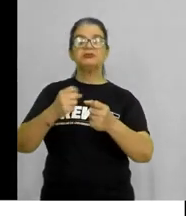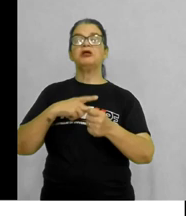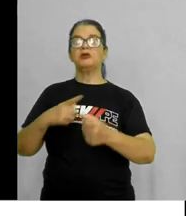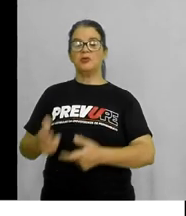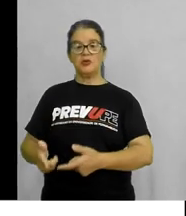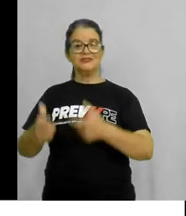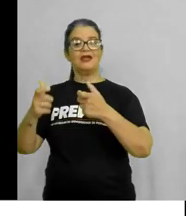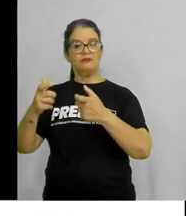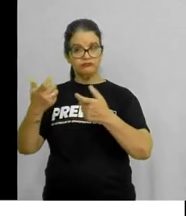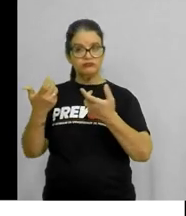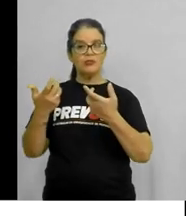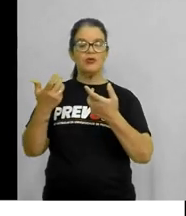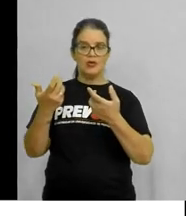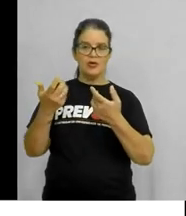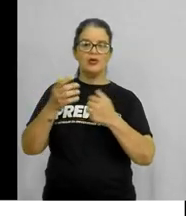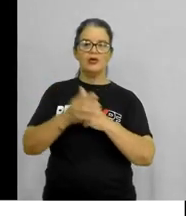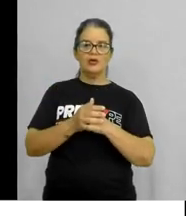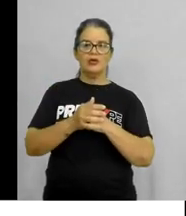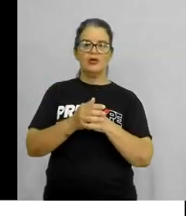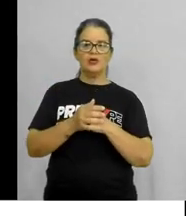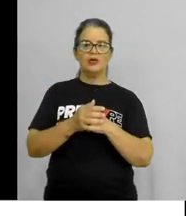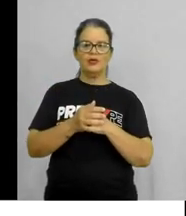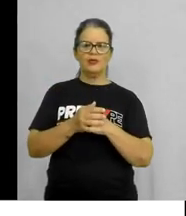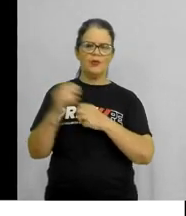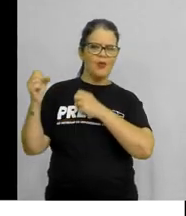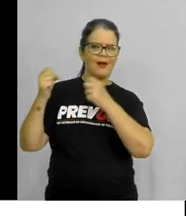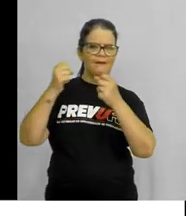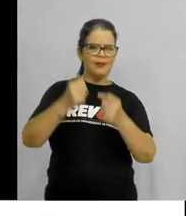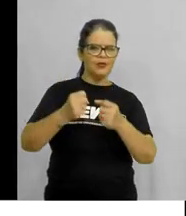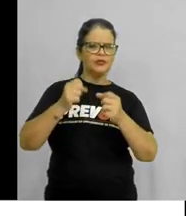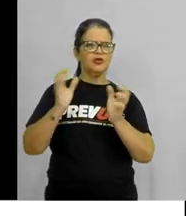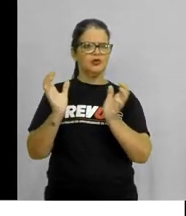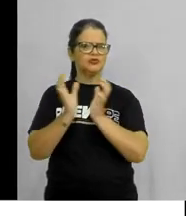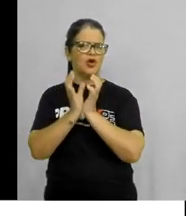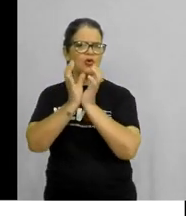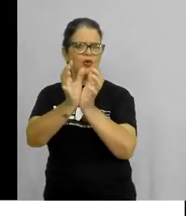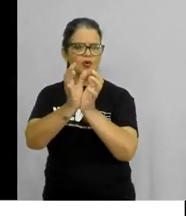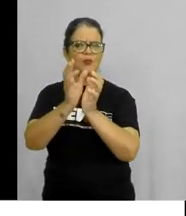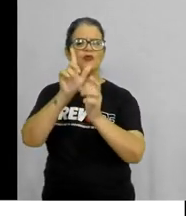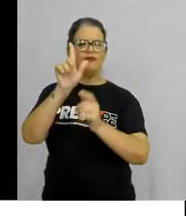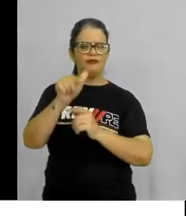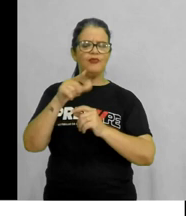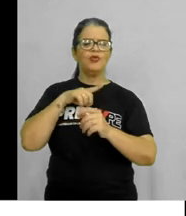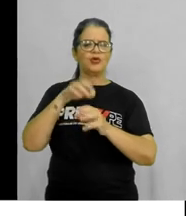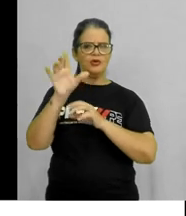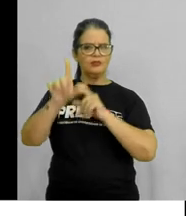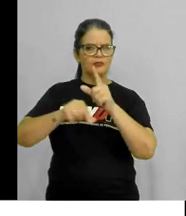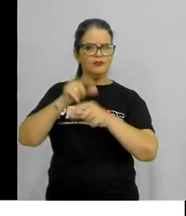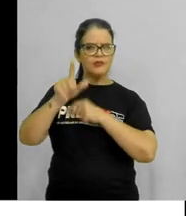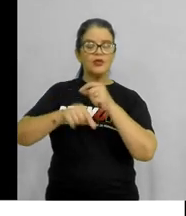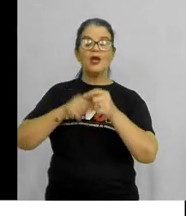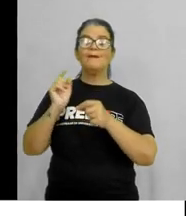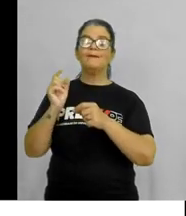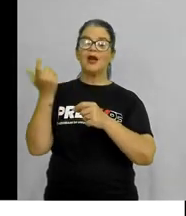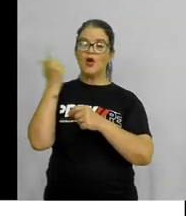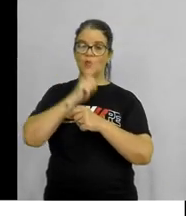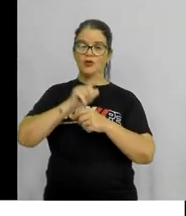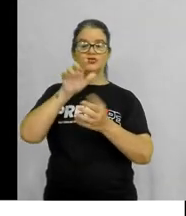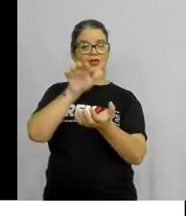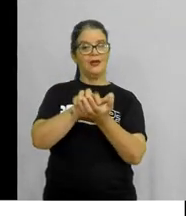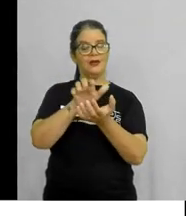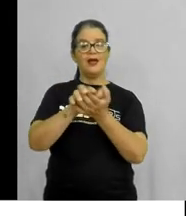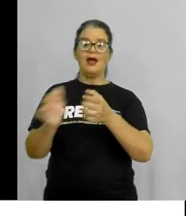investida com uma poderosa esquadra foi aparelhada para conquistar Pernambuco a